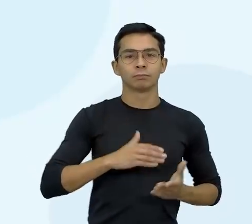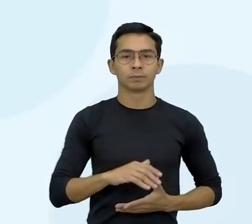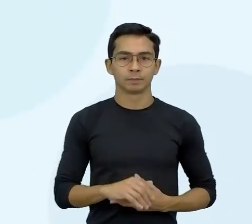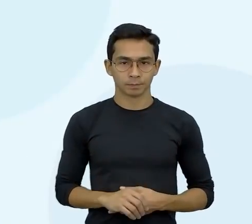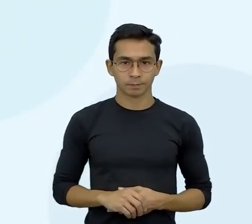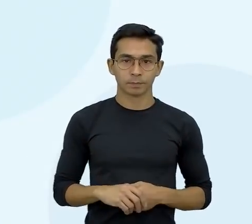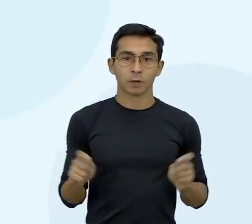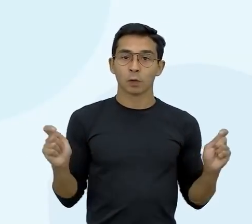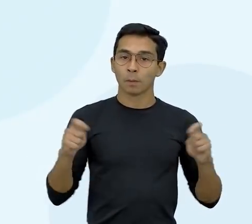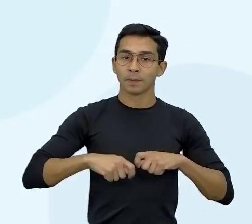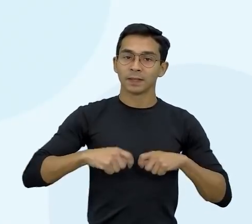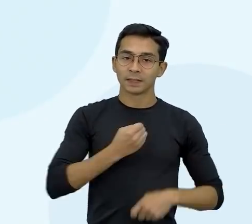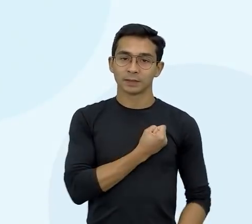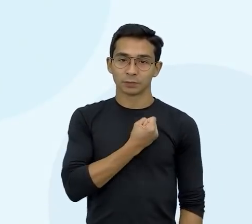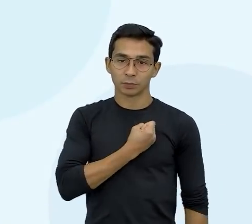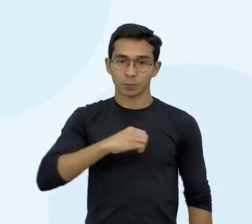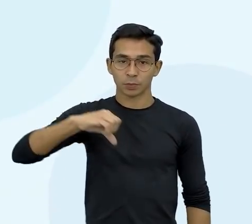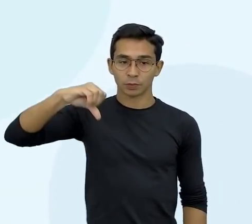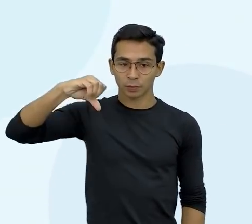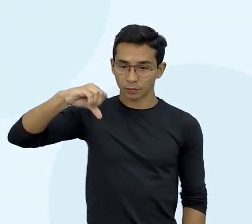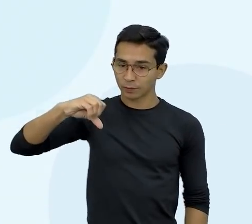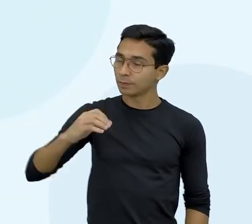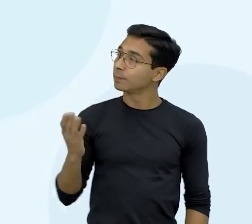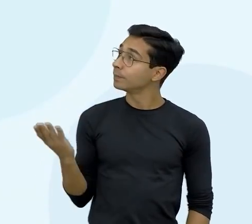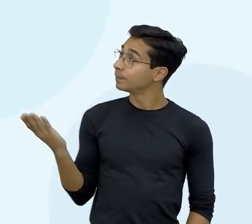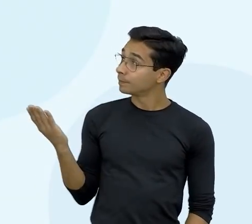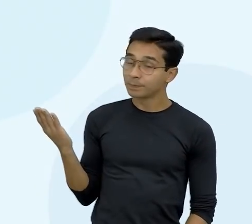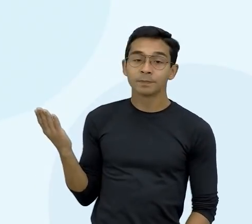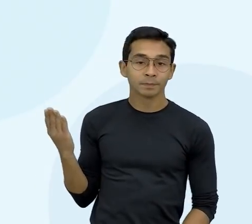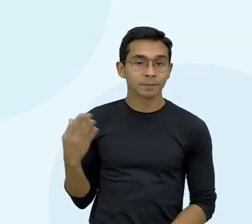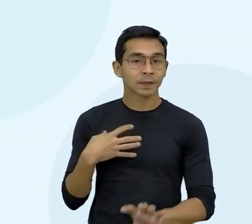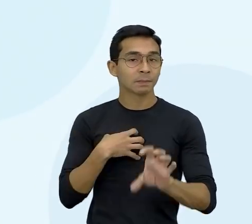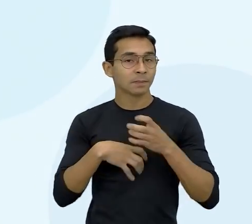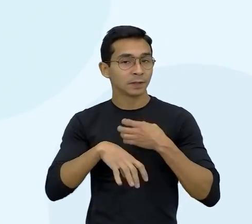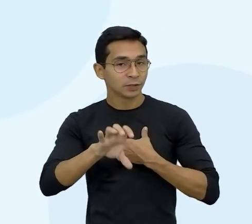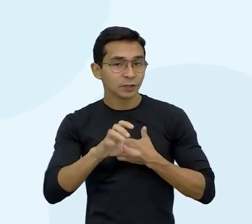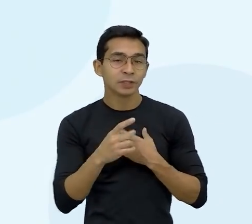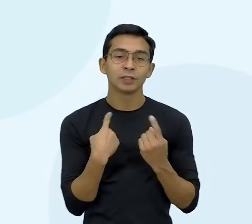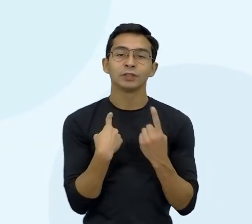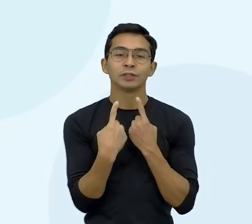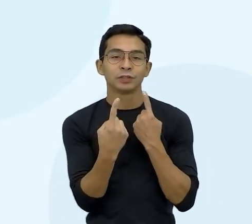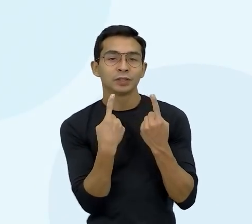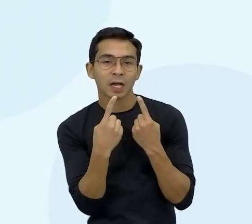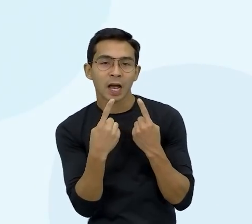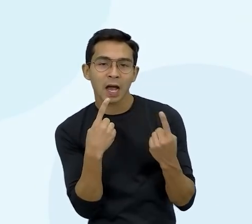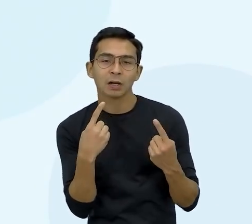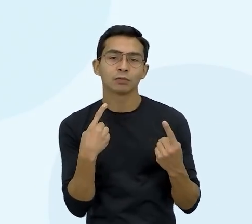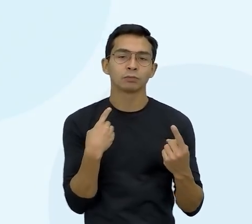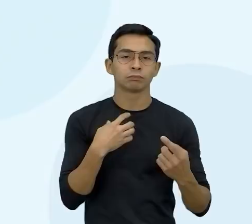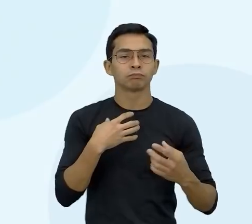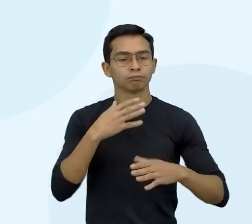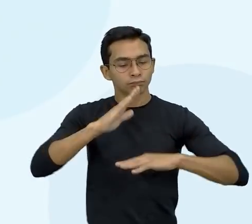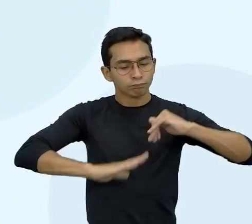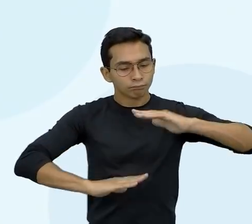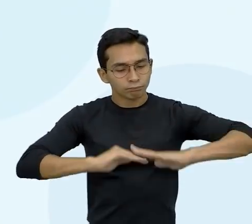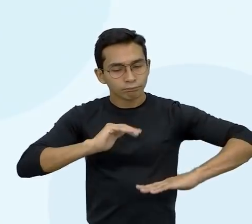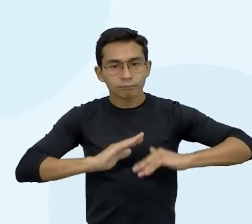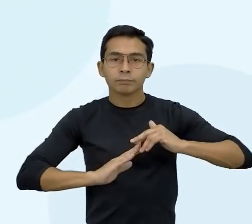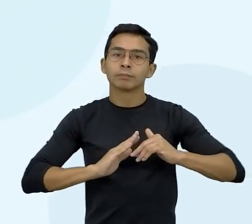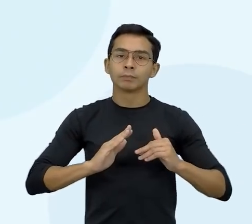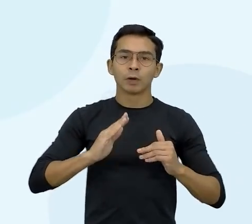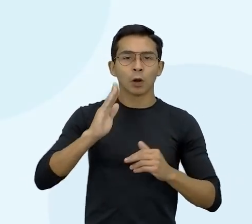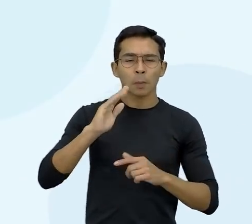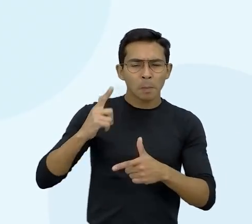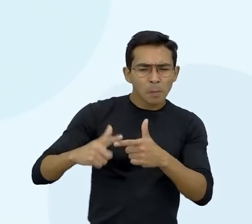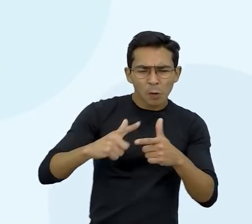competência 9 traz o exercício da empatia, o diálogo e da resolução de conflitos e cooperação, coisas